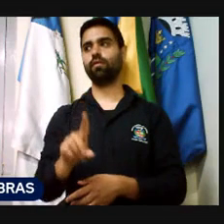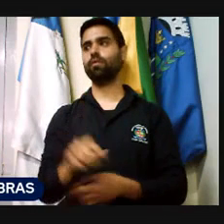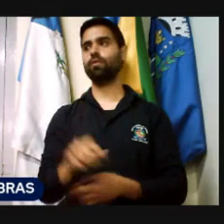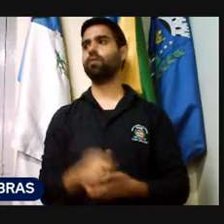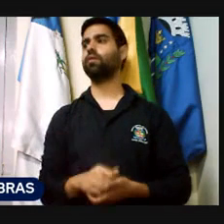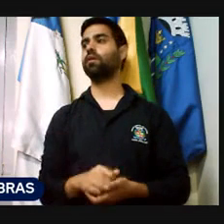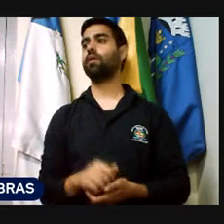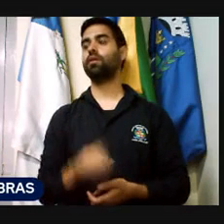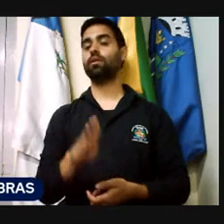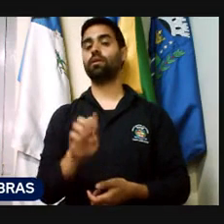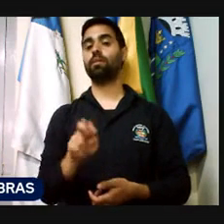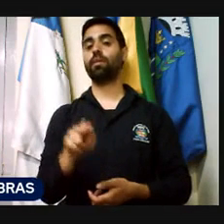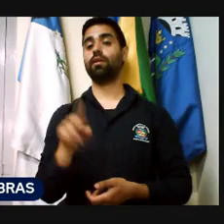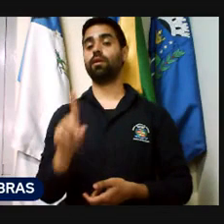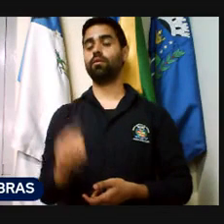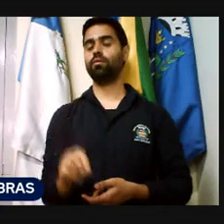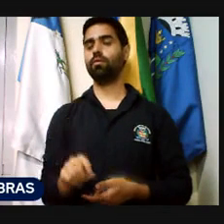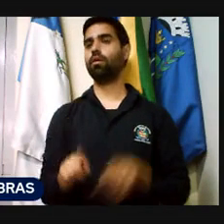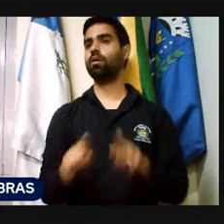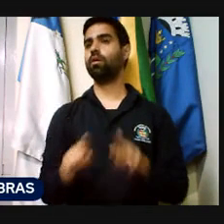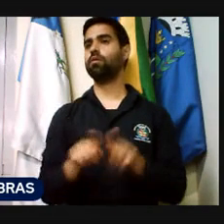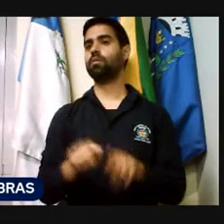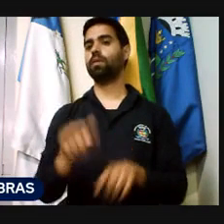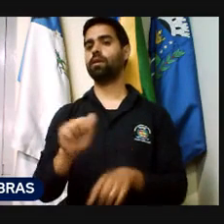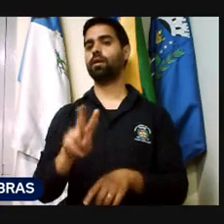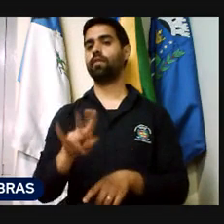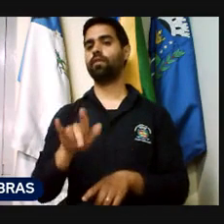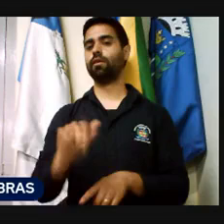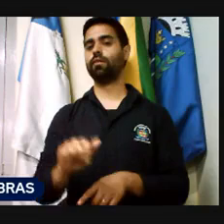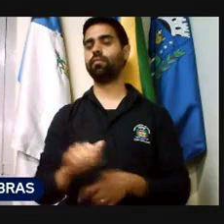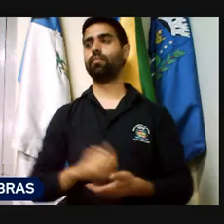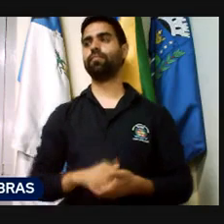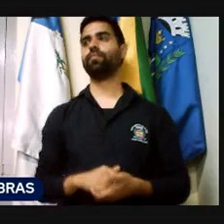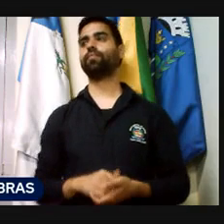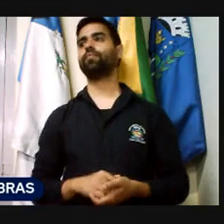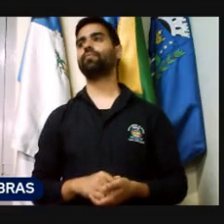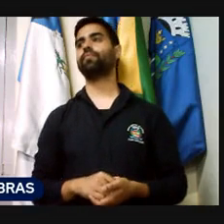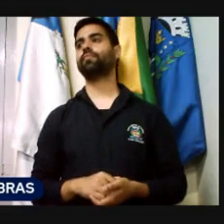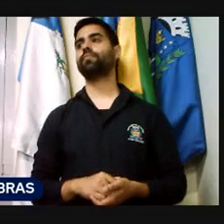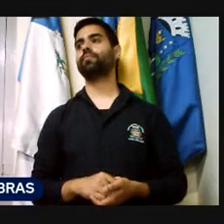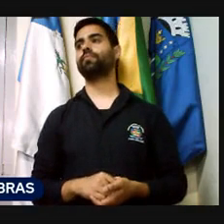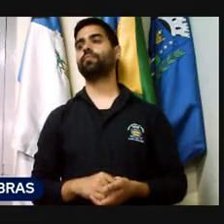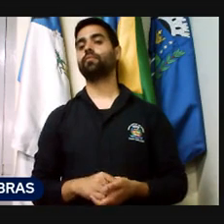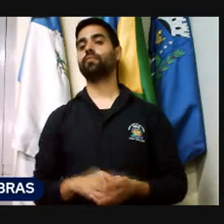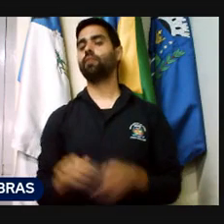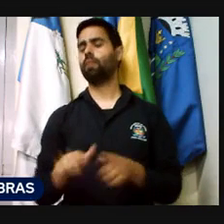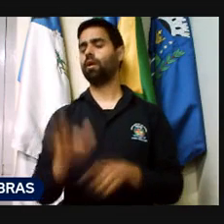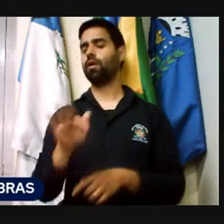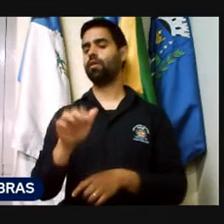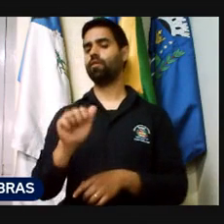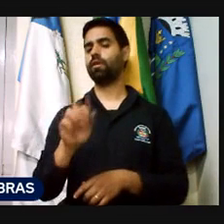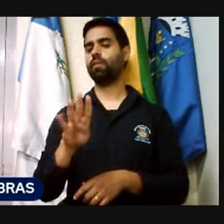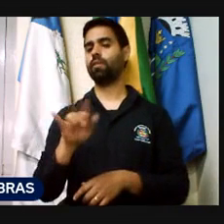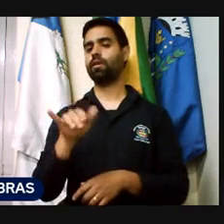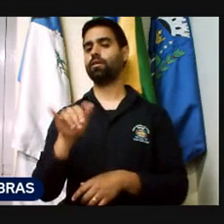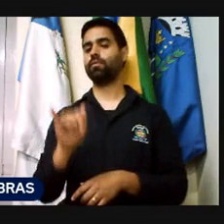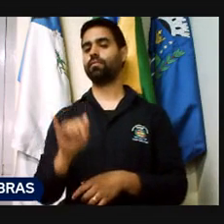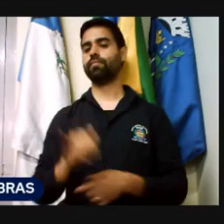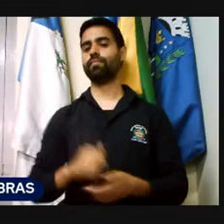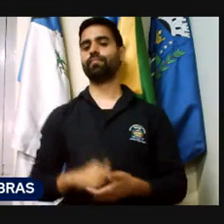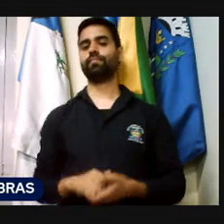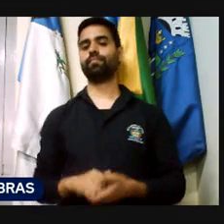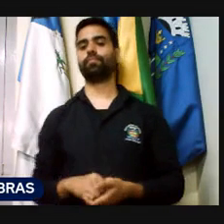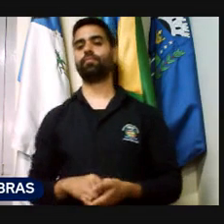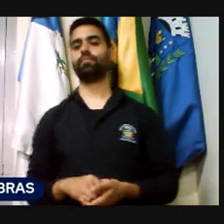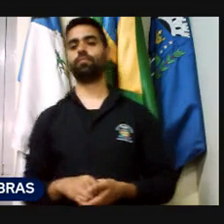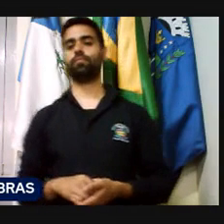Nogueira, acompanhando votos vereadores Bernardo Machado, Eduardo Ávila e Fabiane Vasconcelos. O projeto que